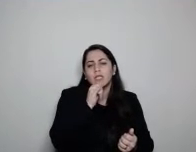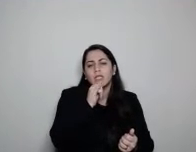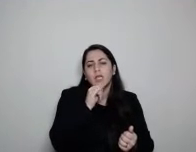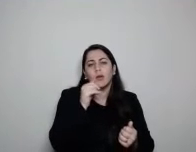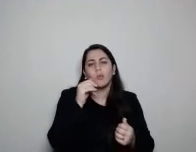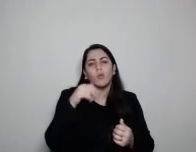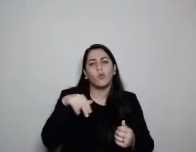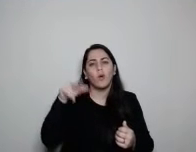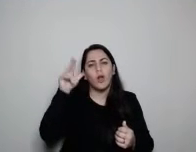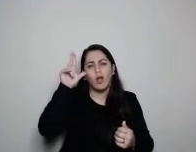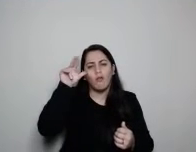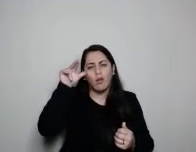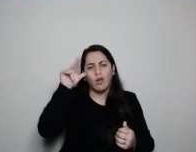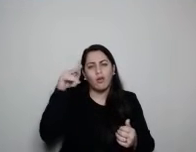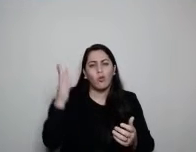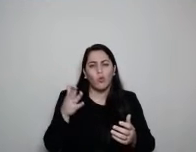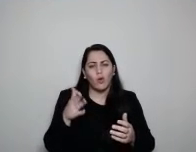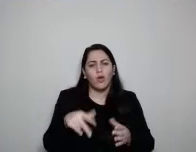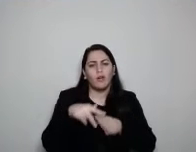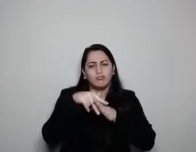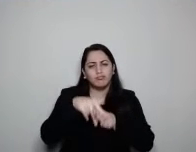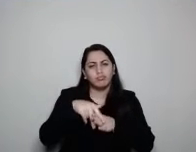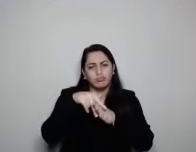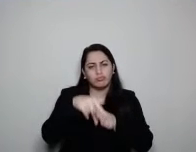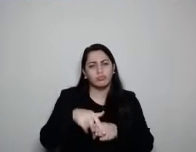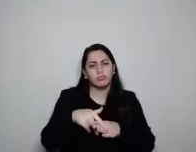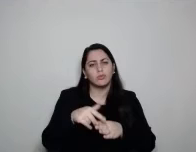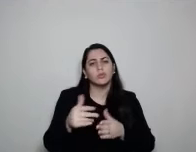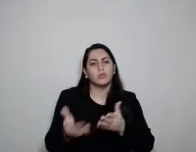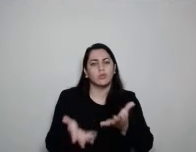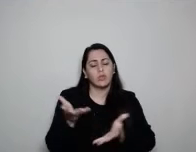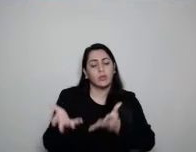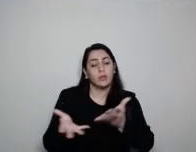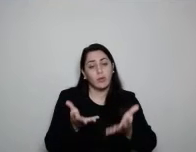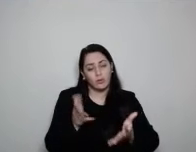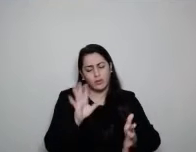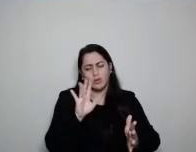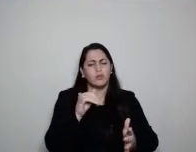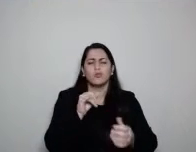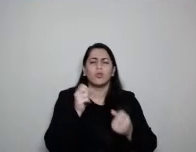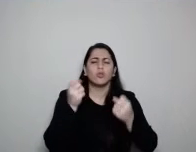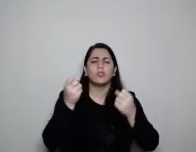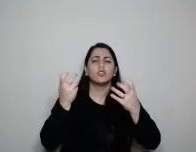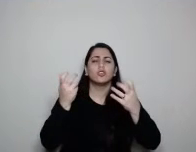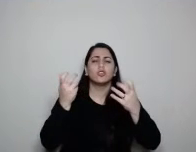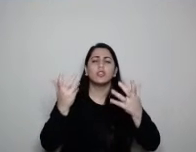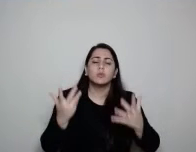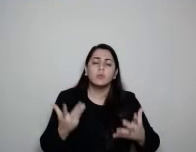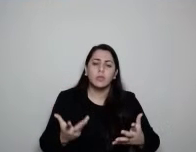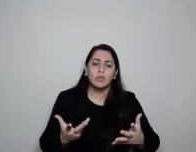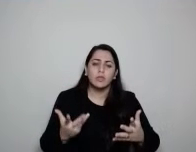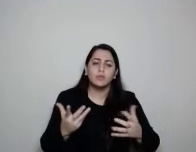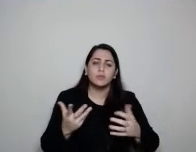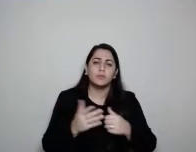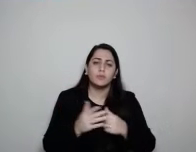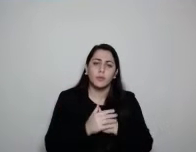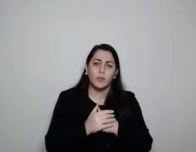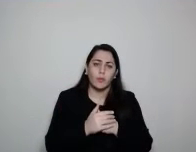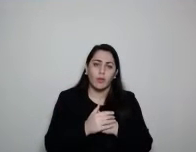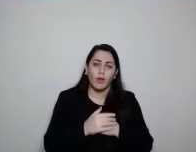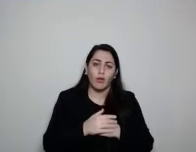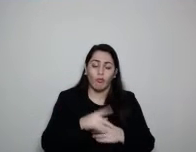verdade, eu só estou justificando o voto nessa linha. É, a sentença realmente, tecnicamente, ela não é das